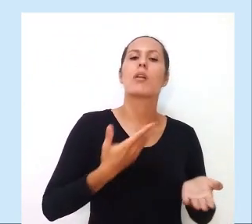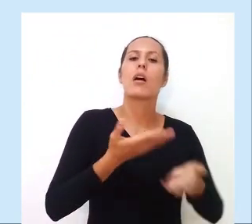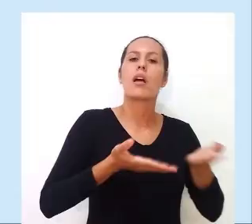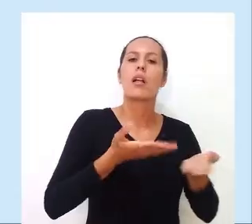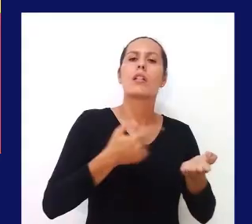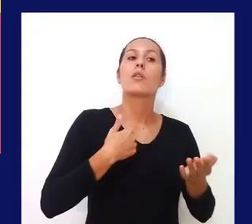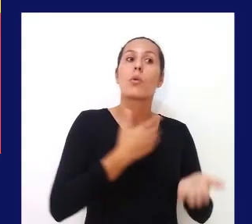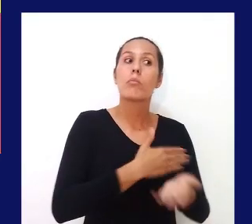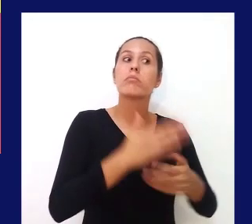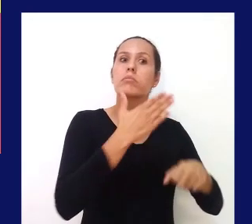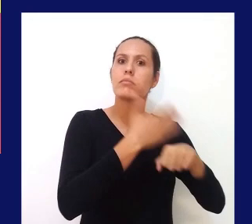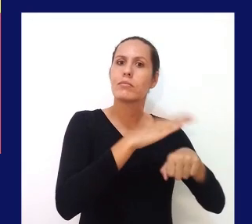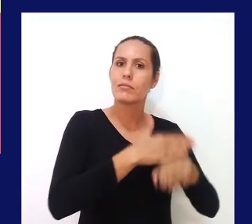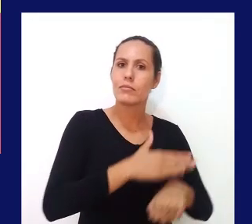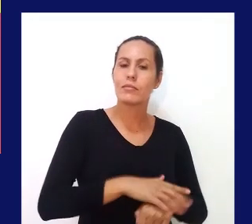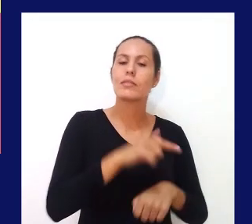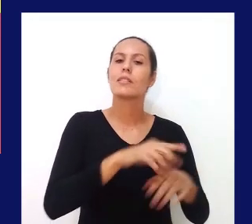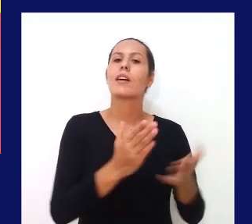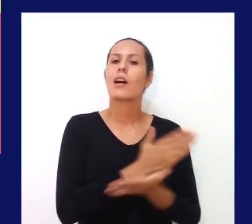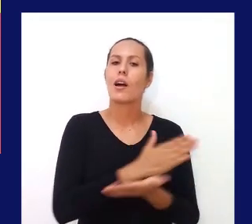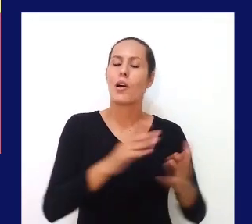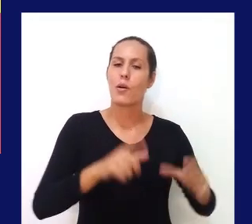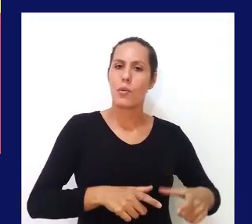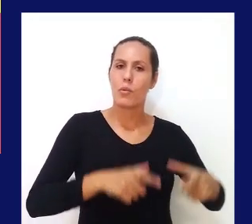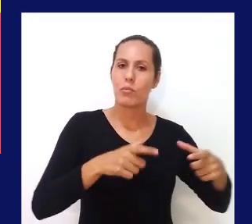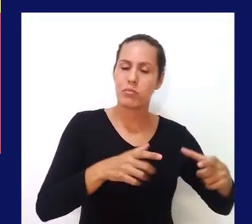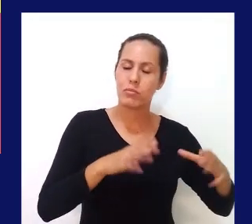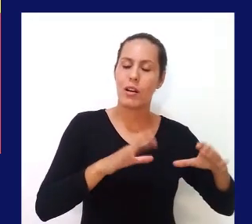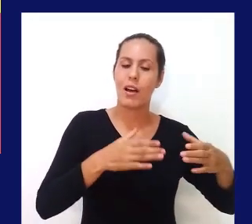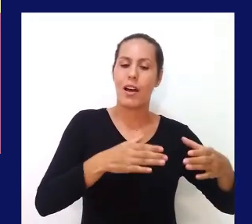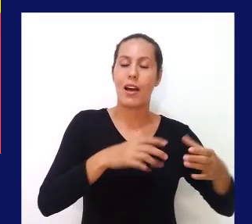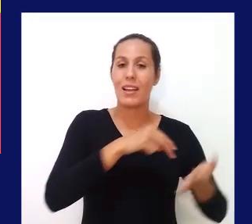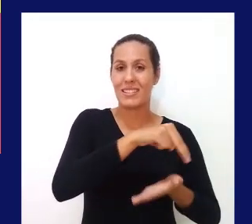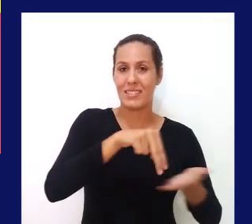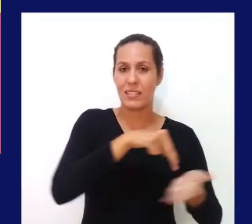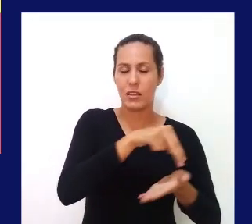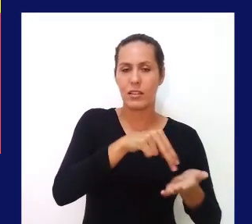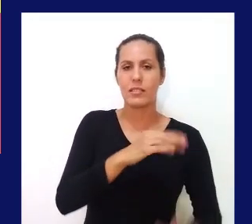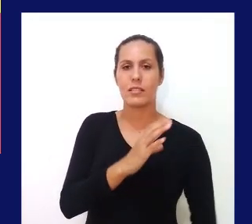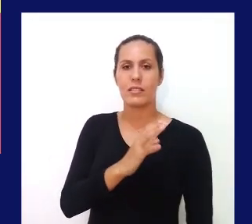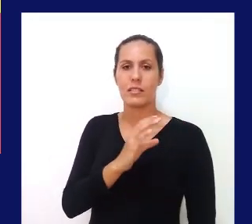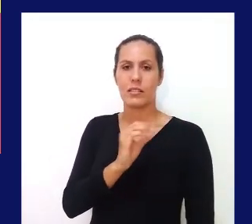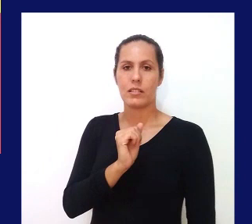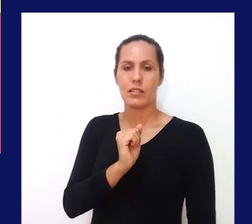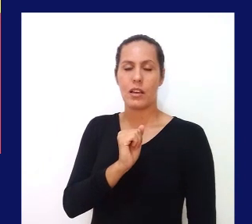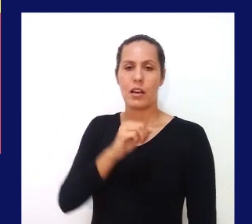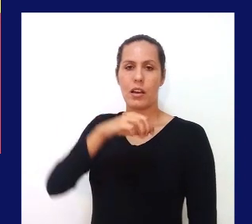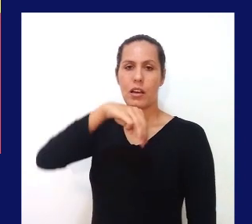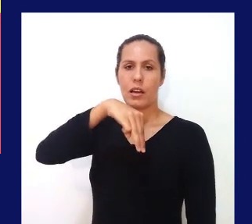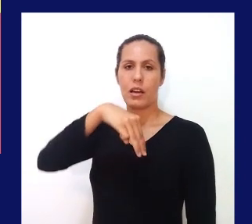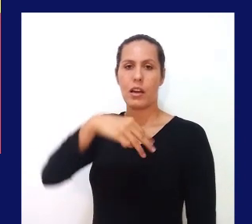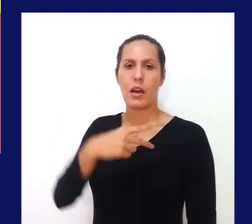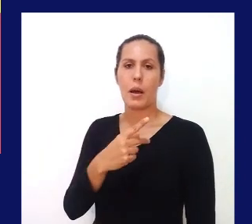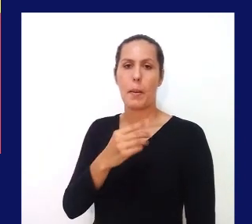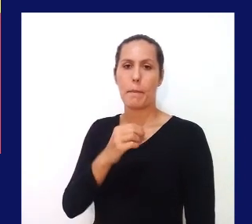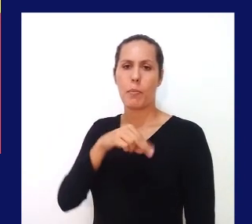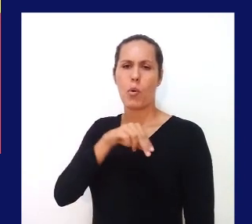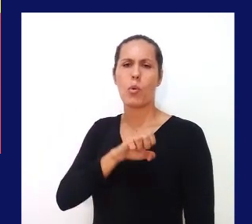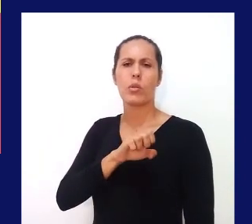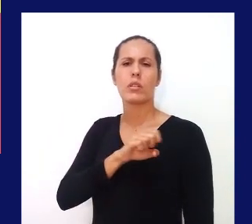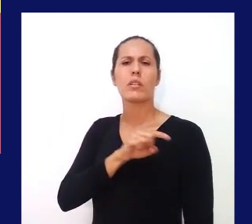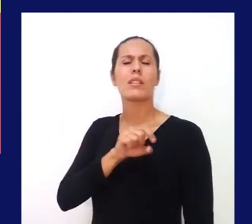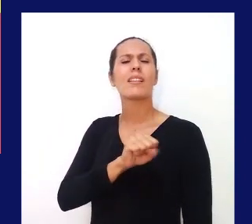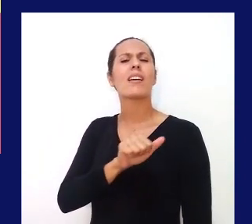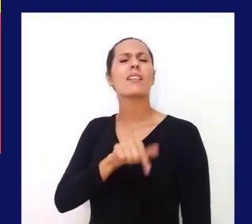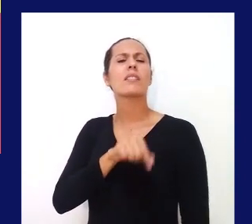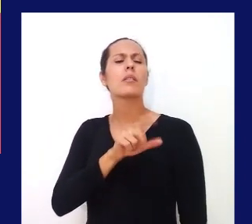posses. Então são consideradas danças camponesas. Por que essa dança teve essa defasagem, esse